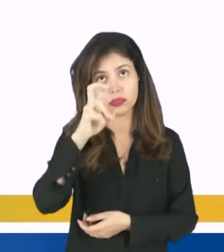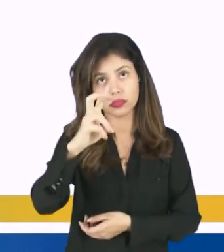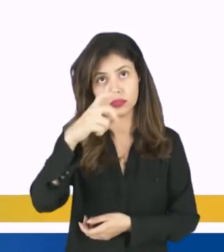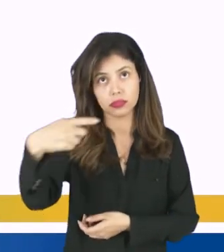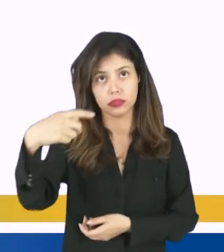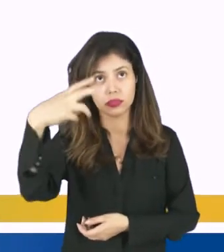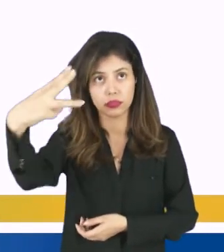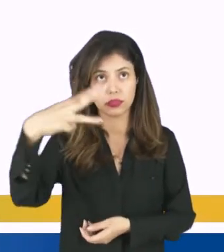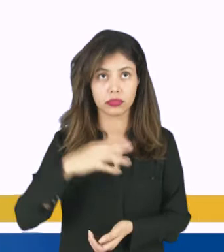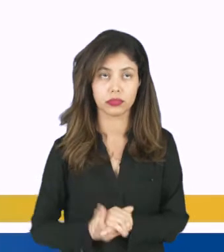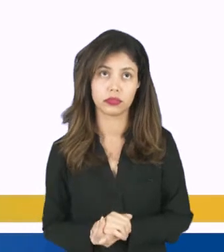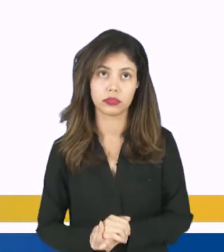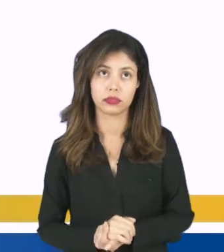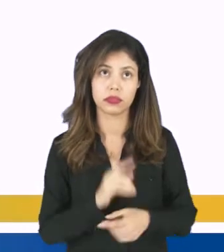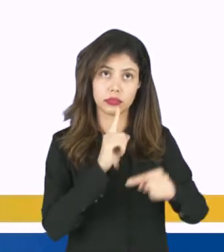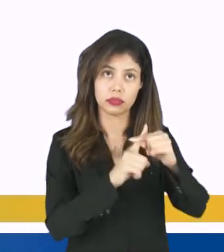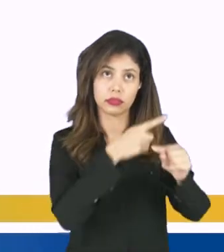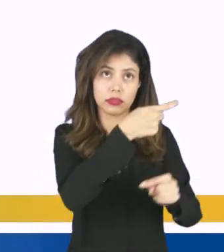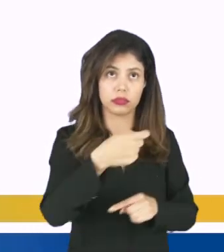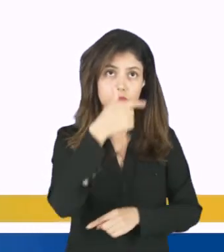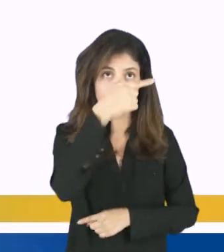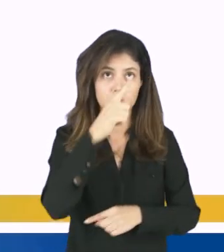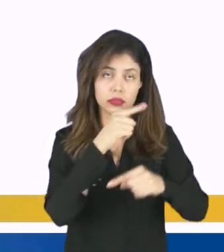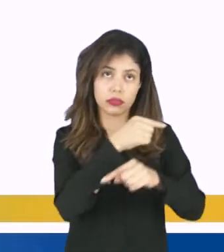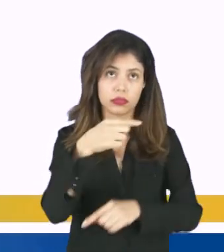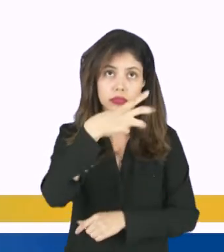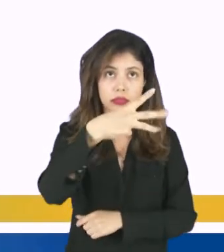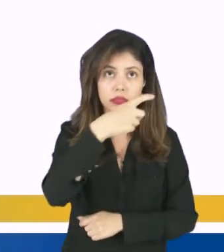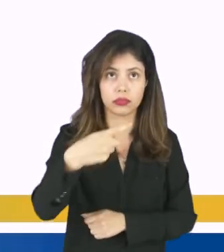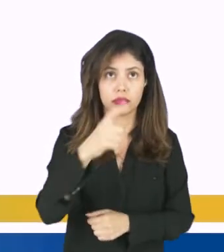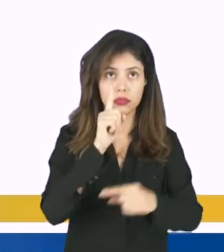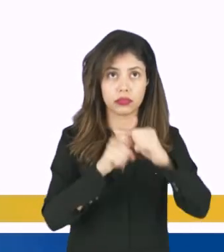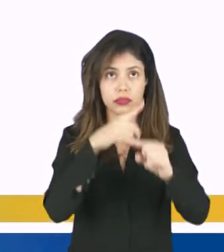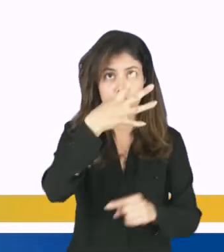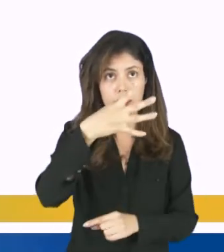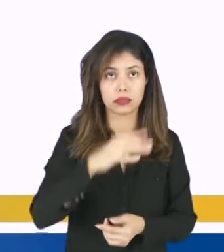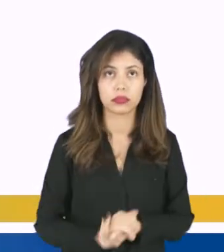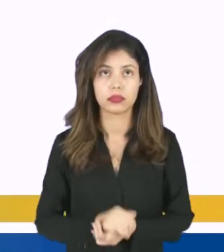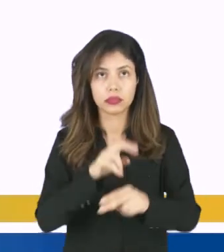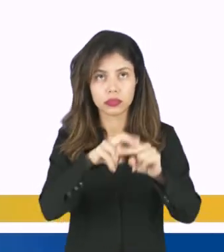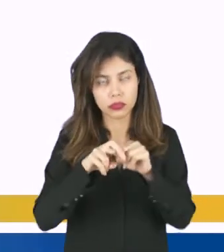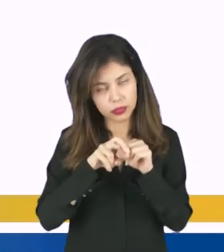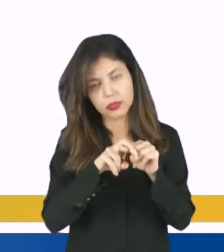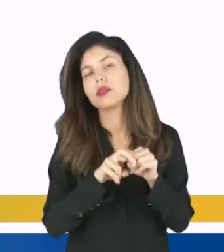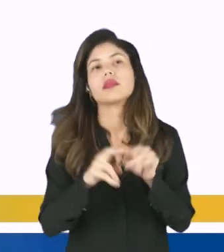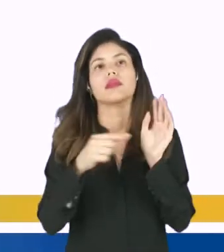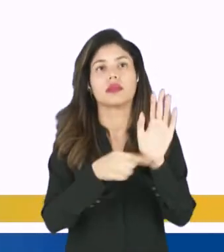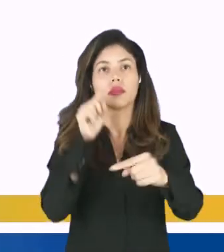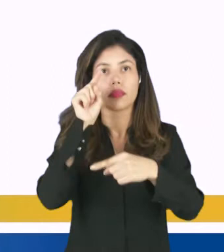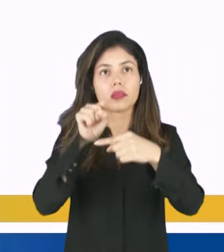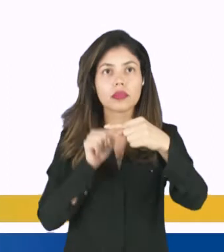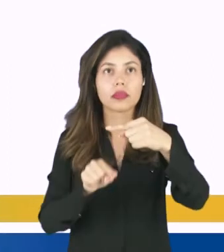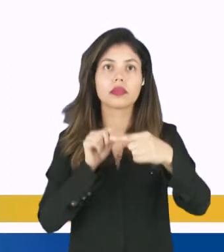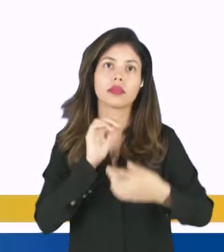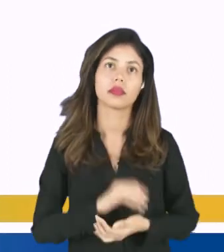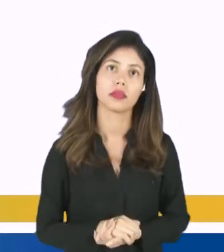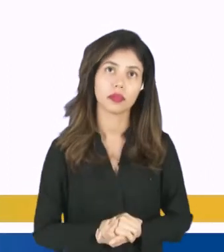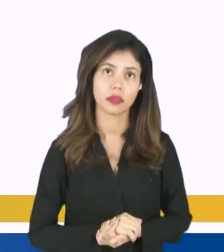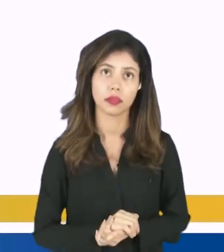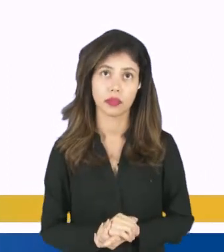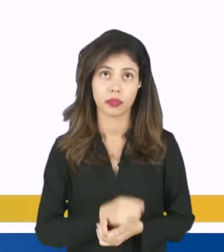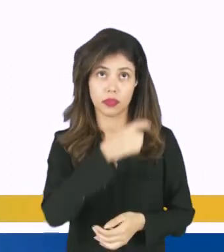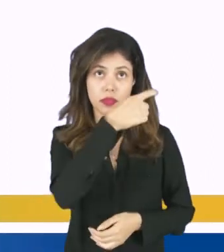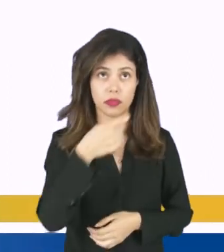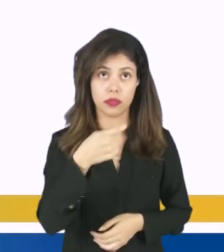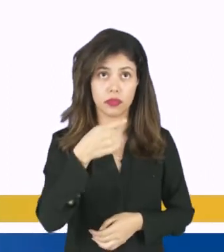terceira potência, mais 2 ao quadrado, menos 3 vezes 2, mais 4. E aí nós vamos ter um